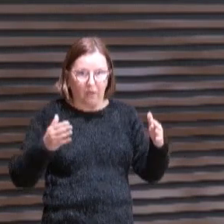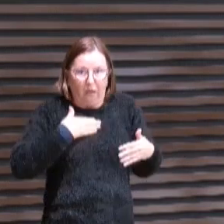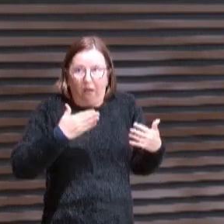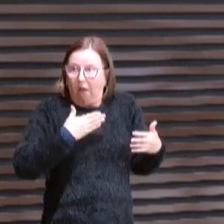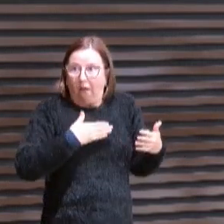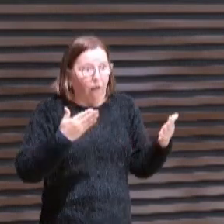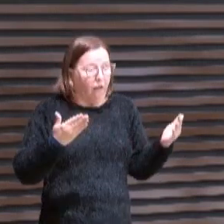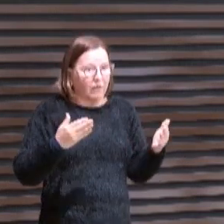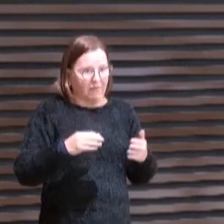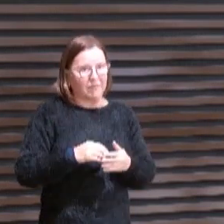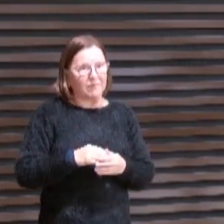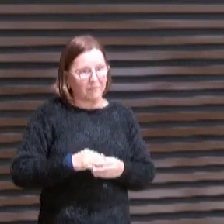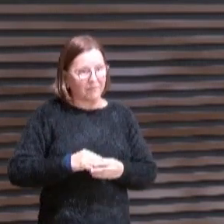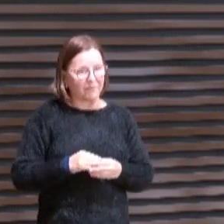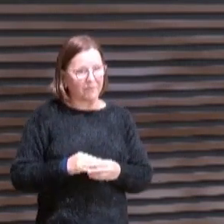Ali tem